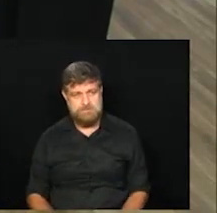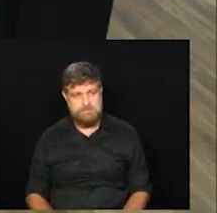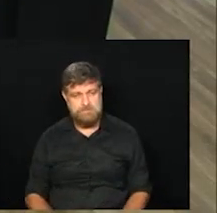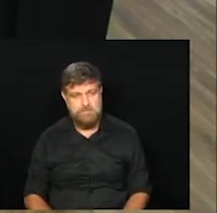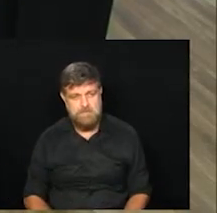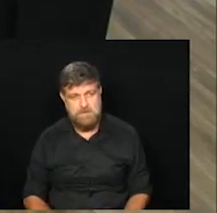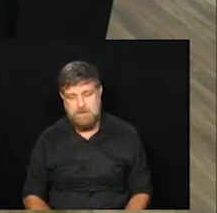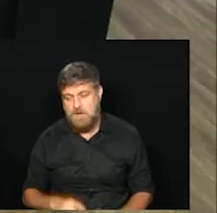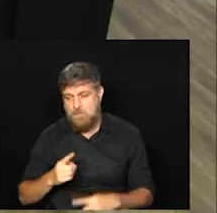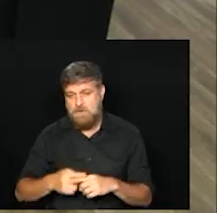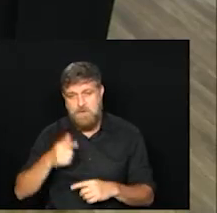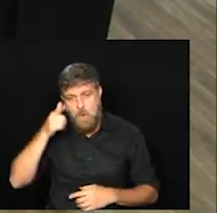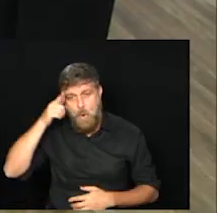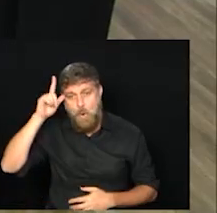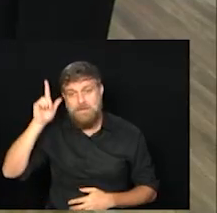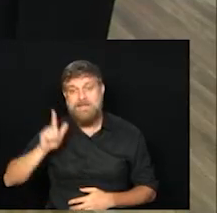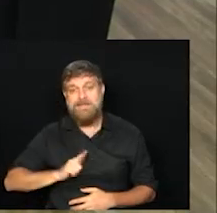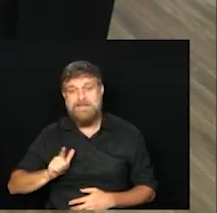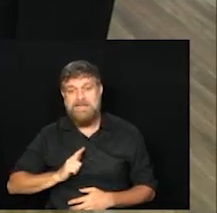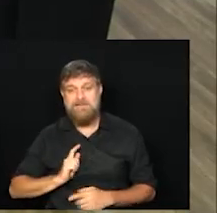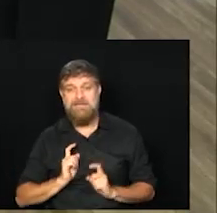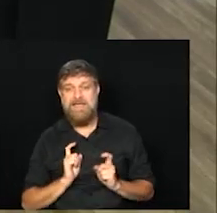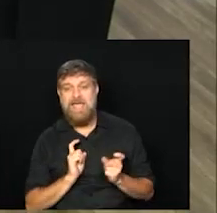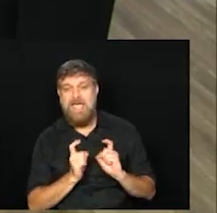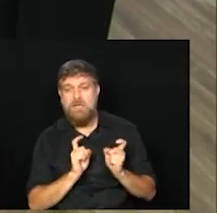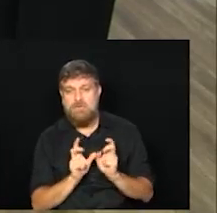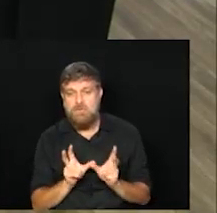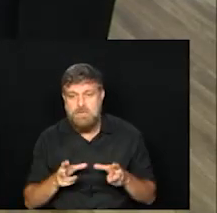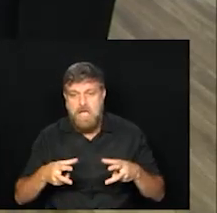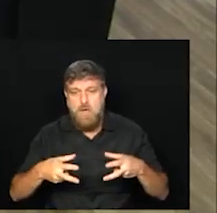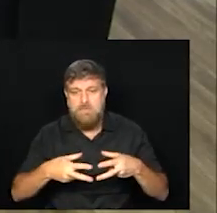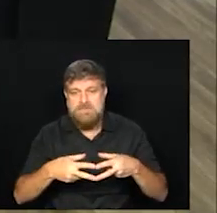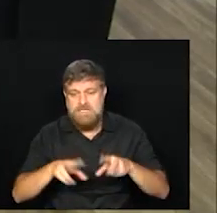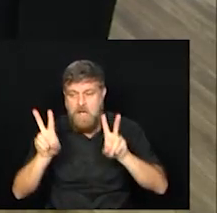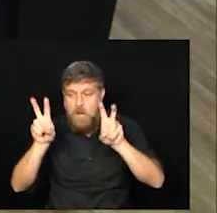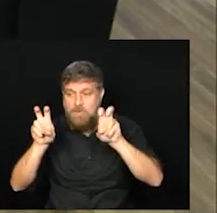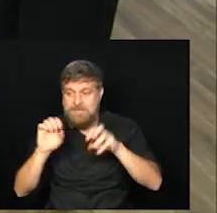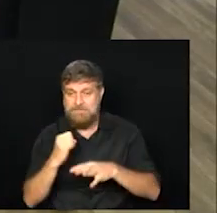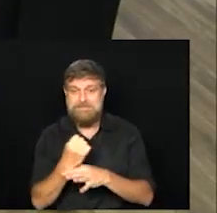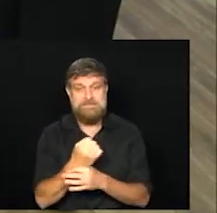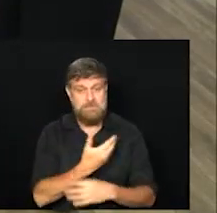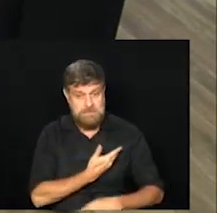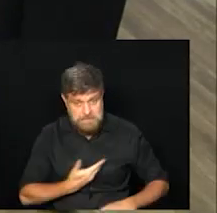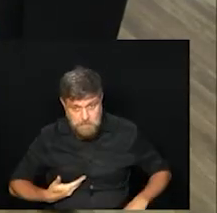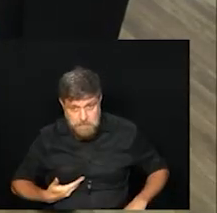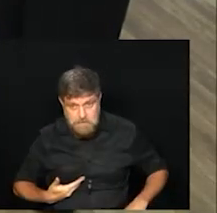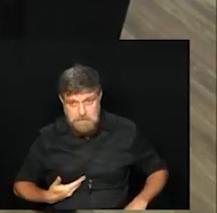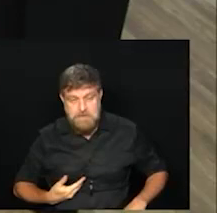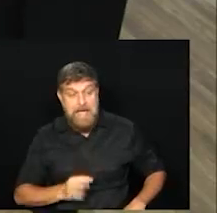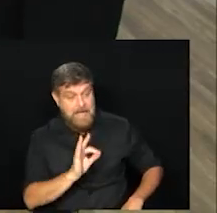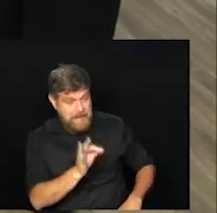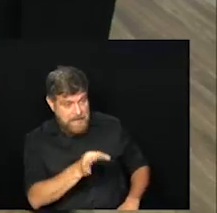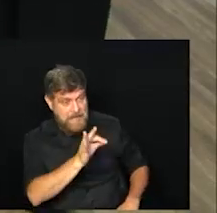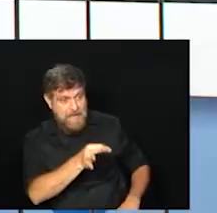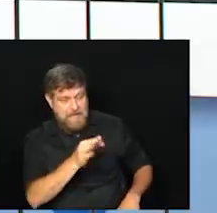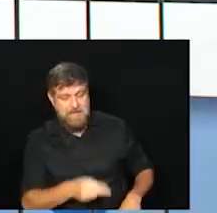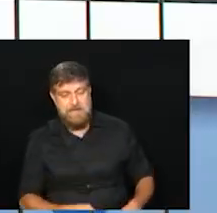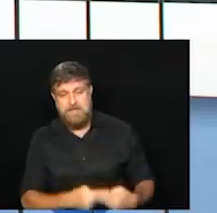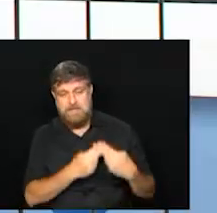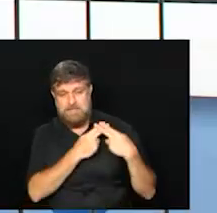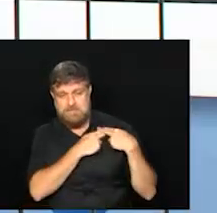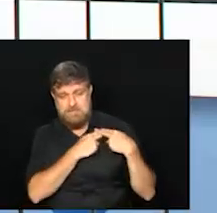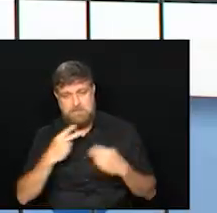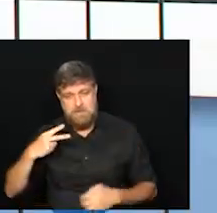Campinas, porque ontem foi dia da reunião da Comissão para Assuntos de Segurança Pública. Isso, a comissão que é presidida